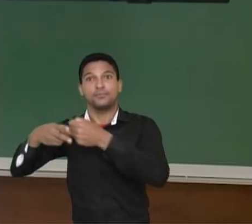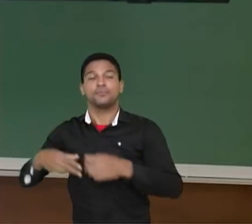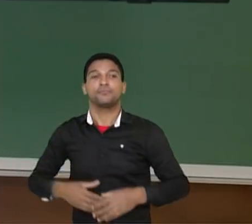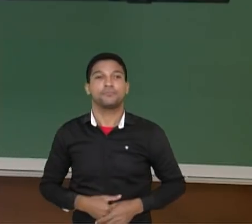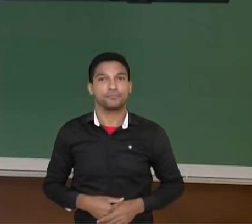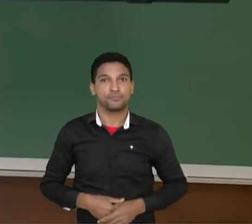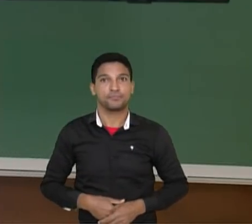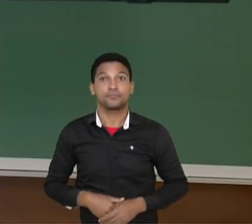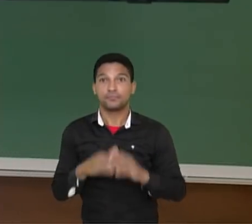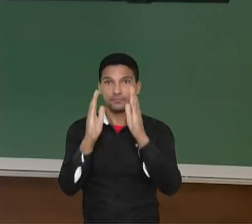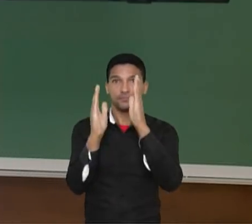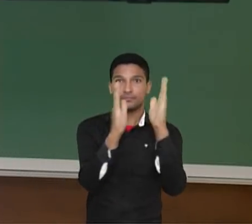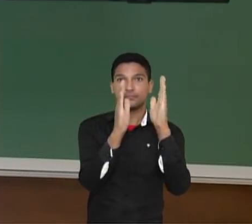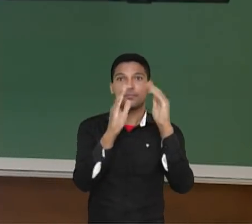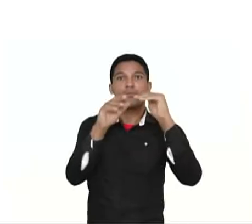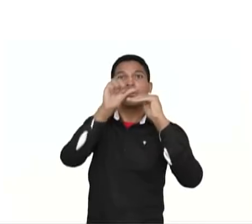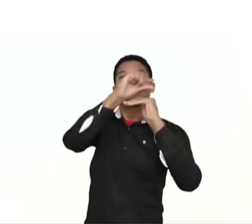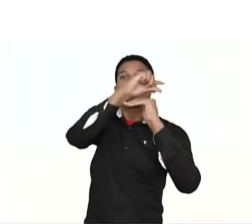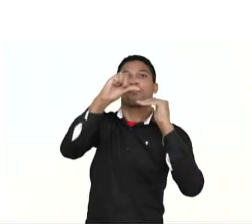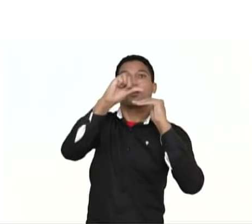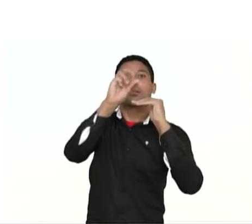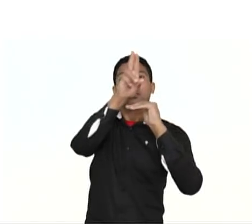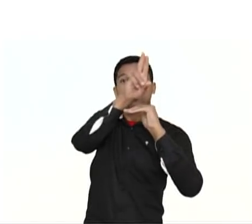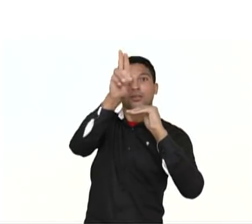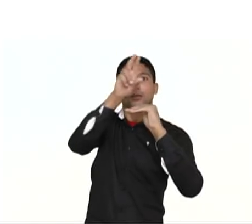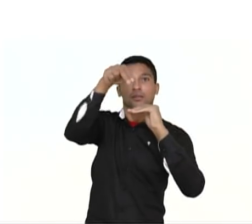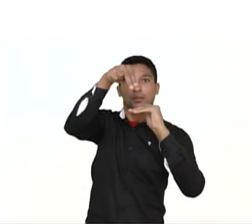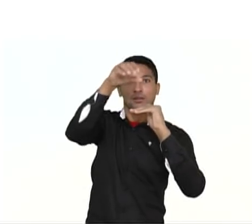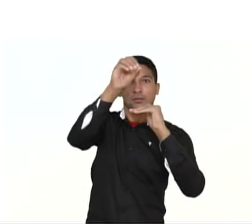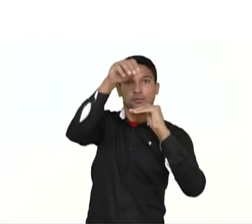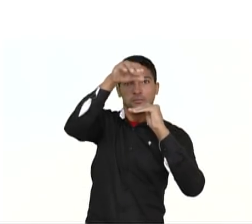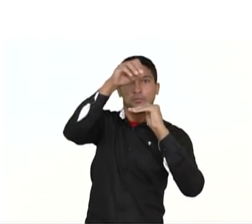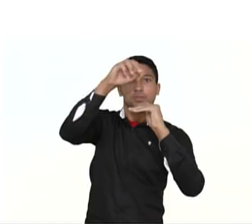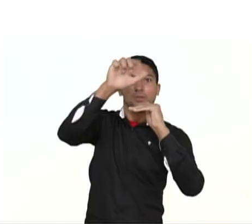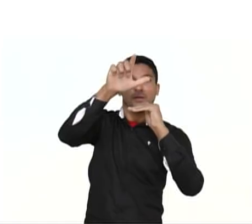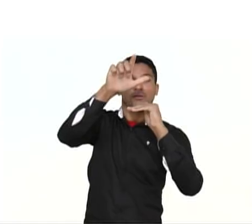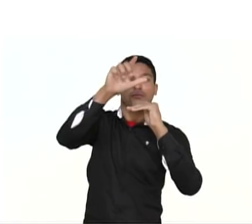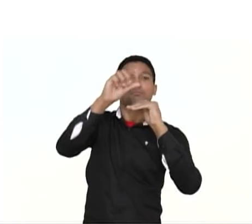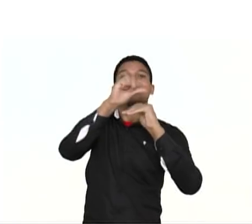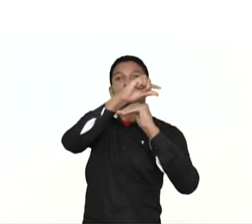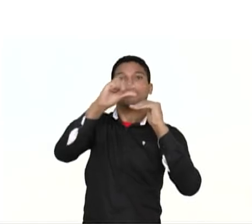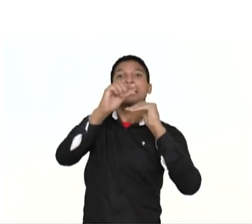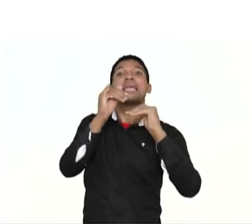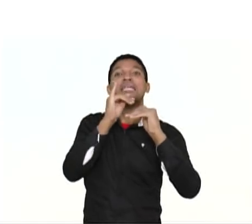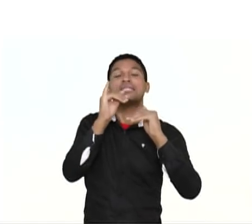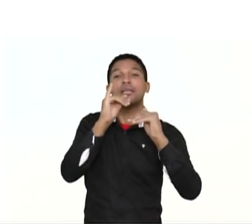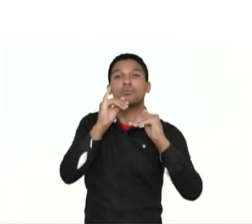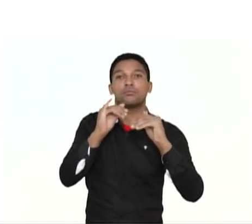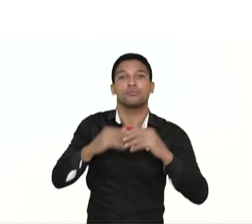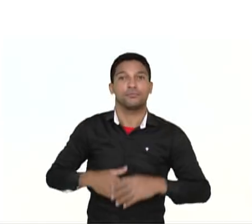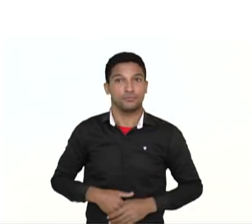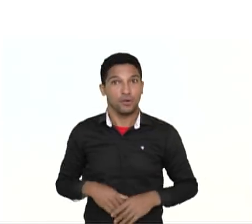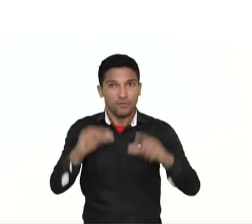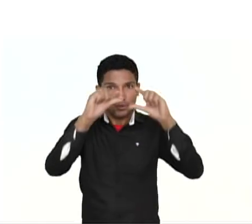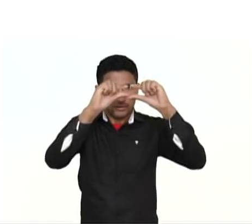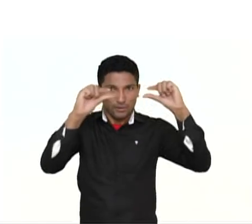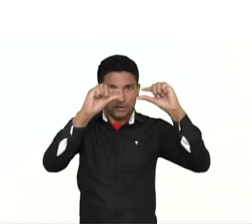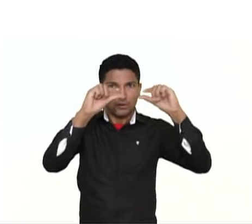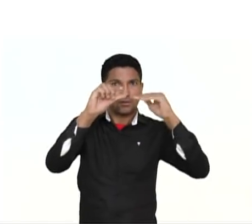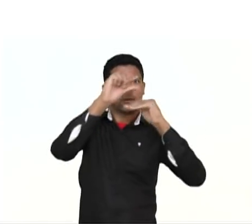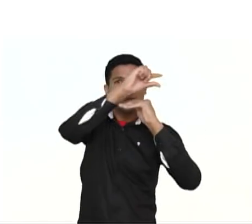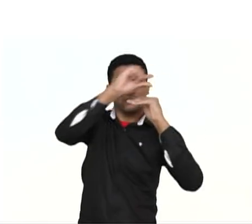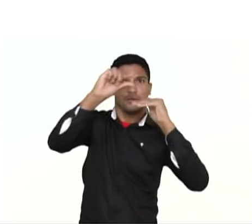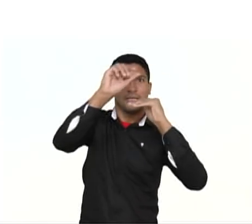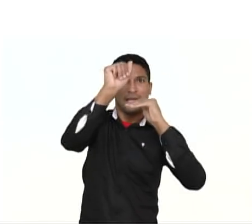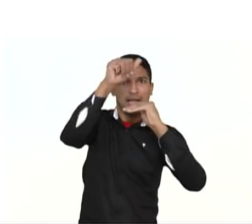frase nominal. Exemplo, Amazônia brasileira, celeiro do mundo. Então, repare aqui, né, neste